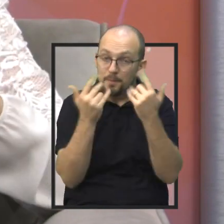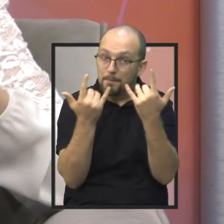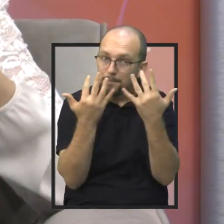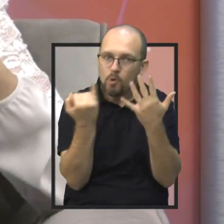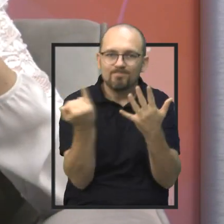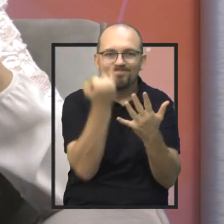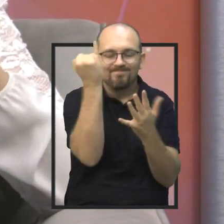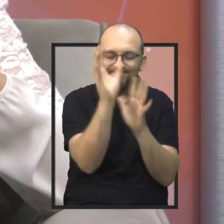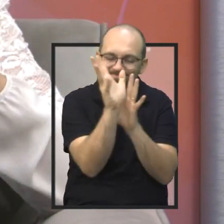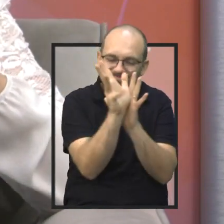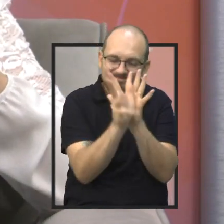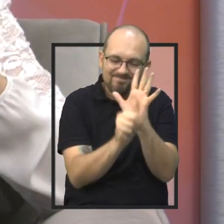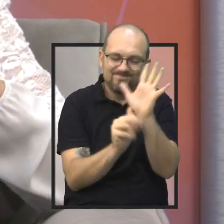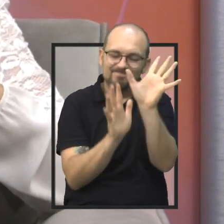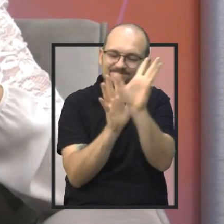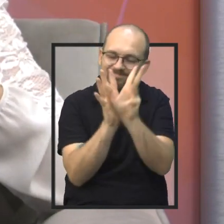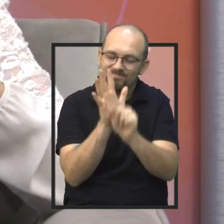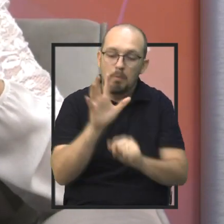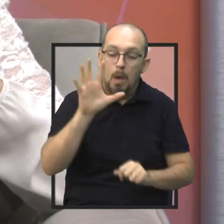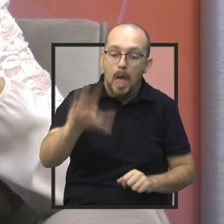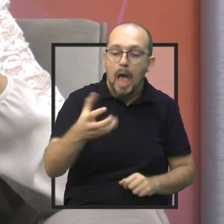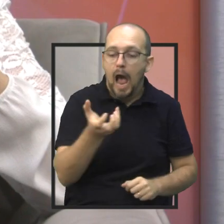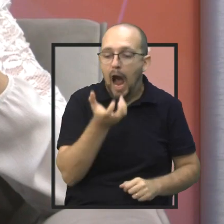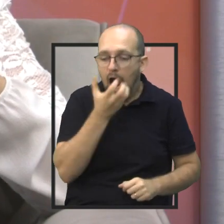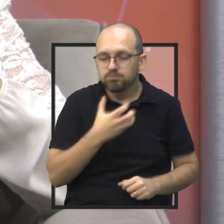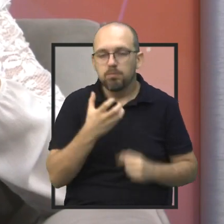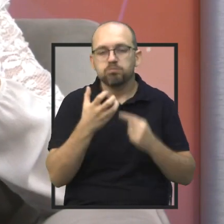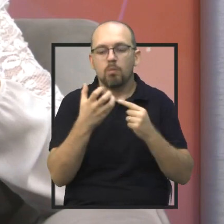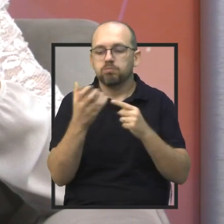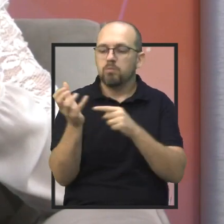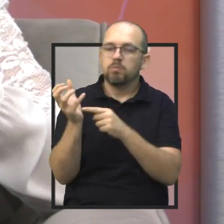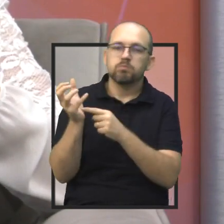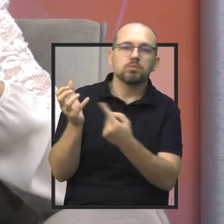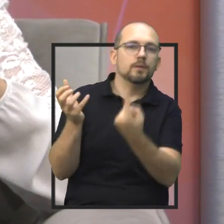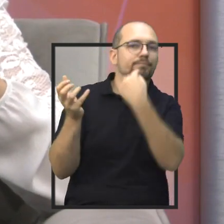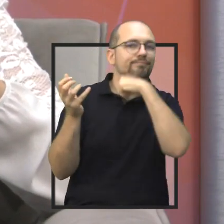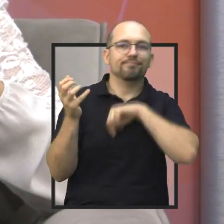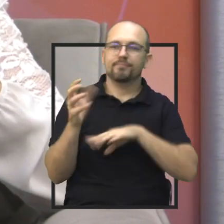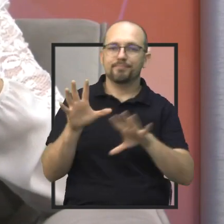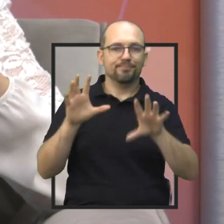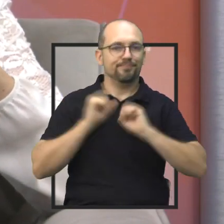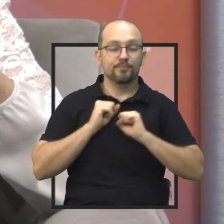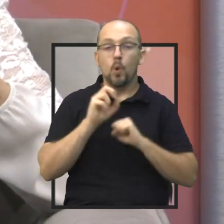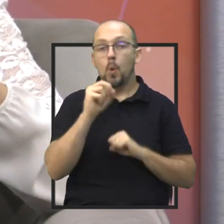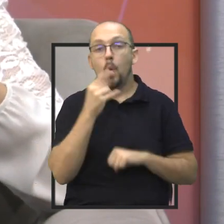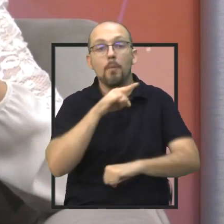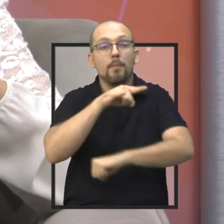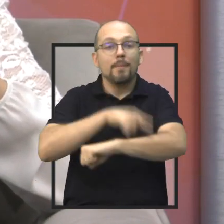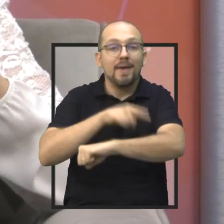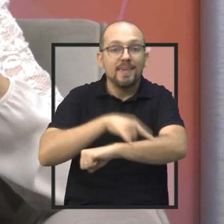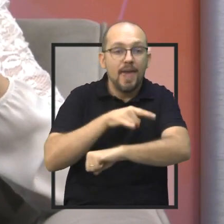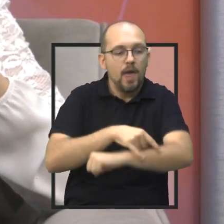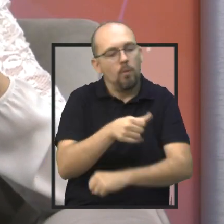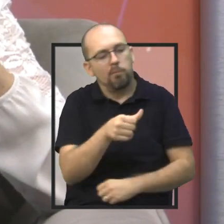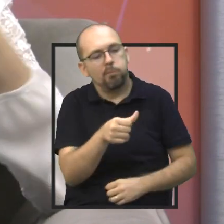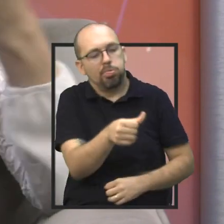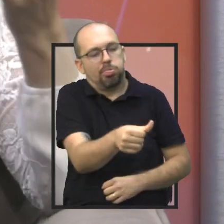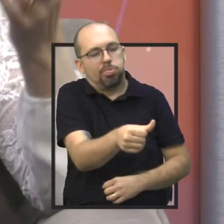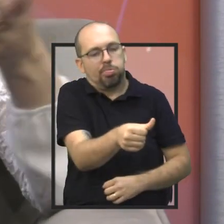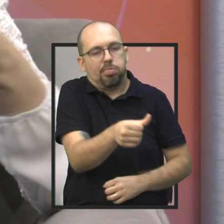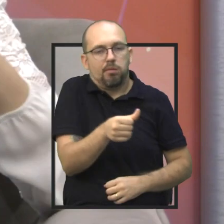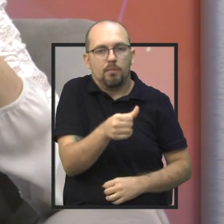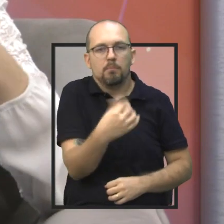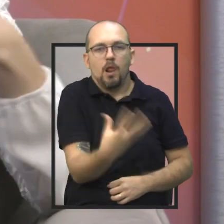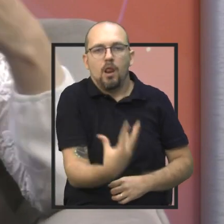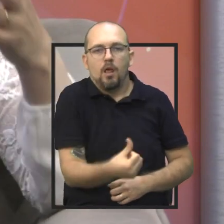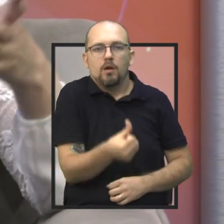deve higienizar as mãos antes de alimentar-se, após, né, ter ido ao banheiro. Após